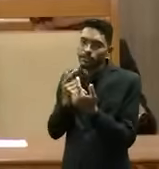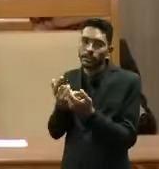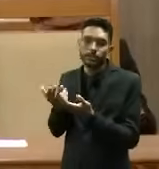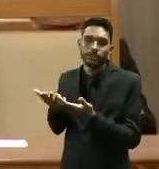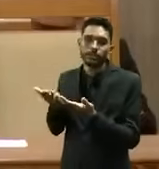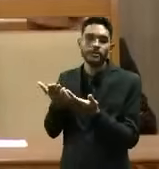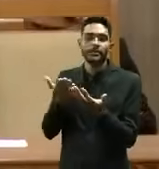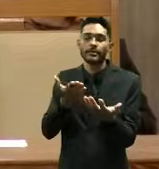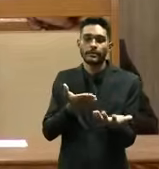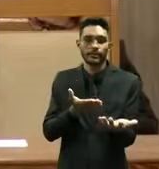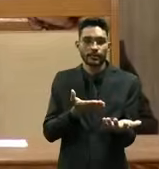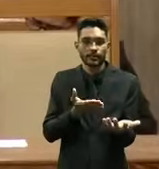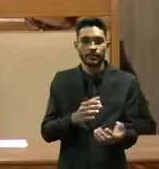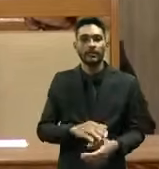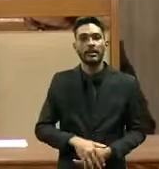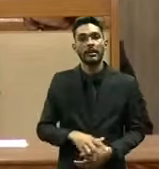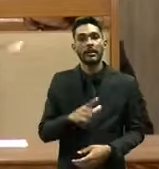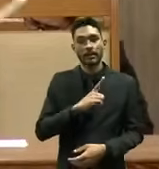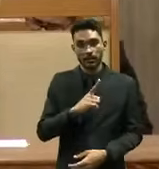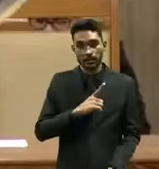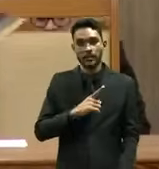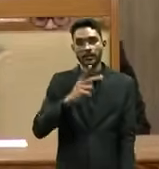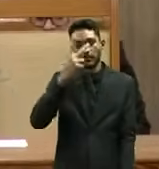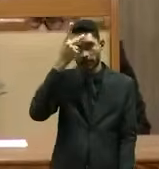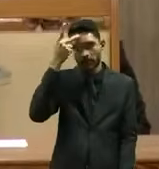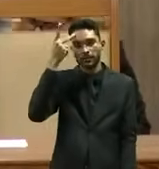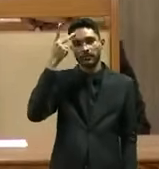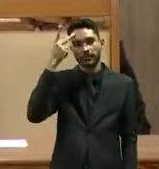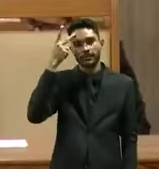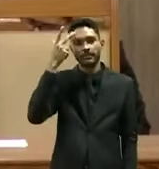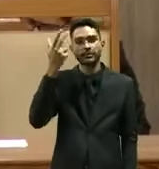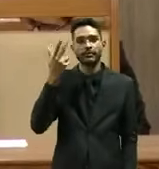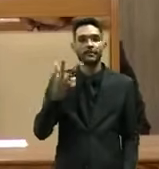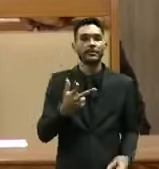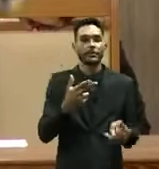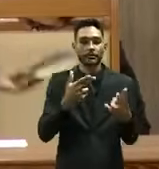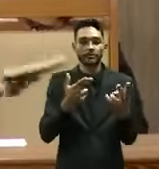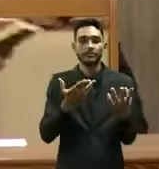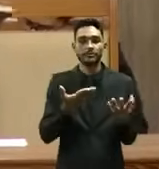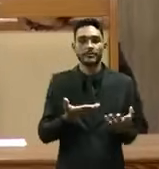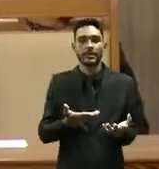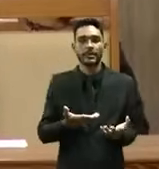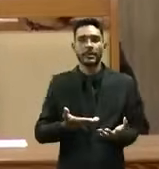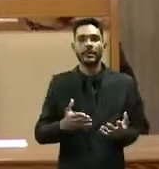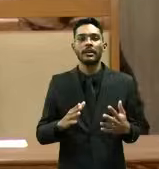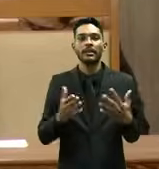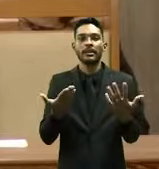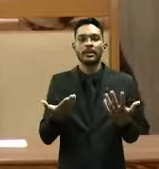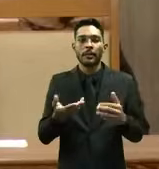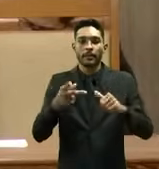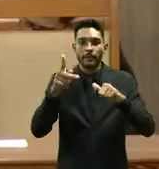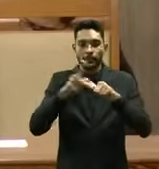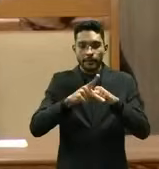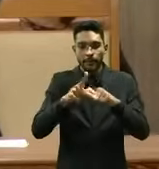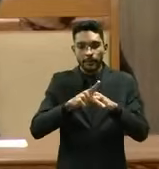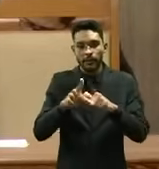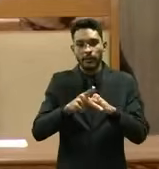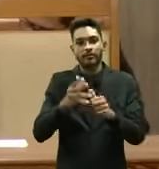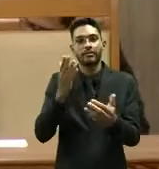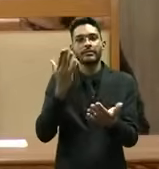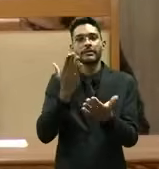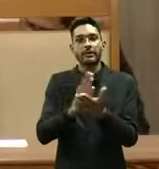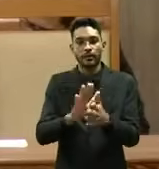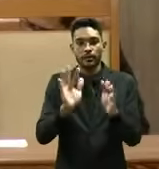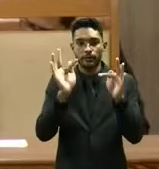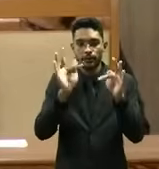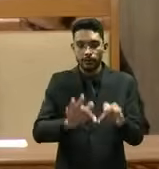ser bajulado tem gente assim olha para cá é por isso que eu quero dizer uma coisa para a igreja Pedro ele terminou de falar e o